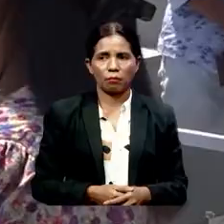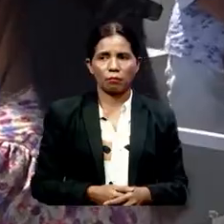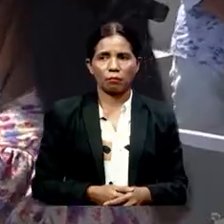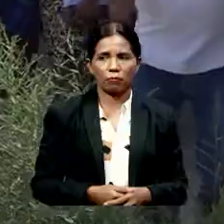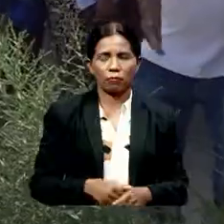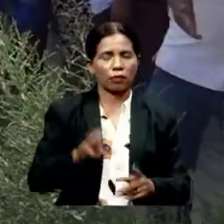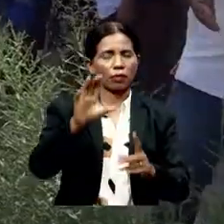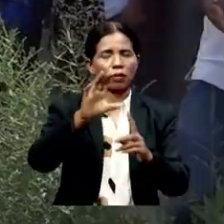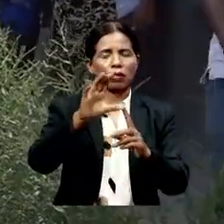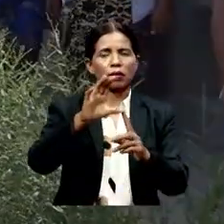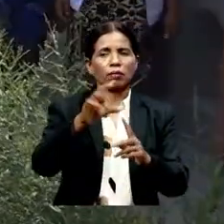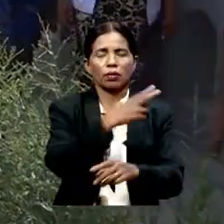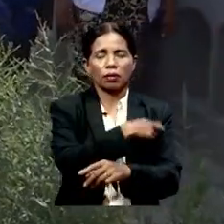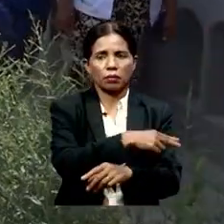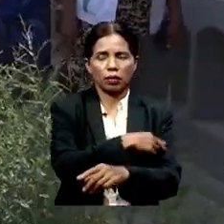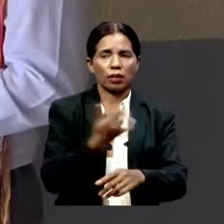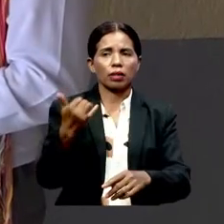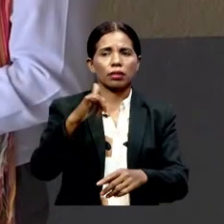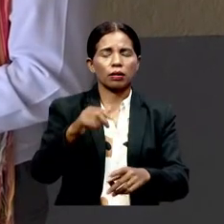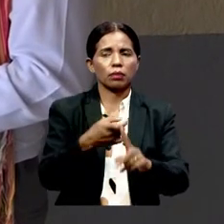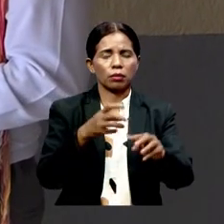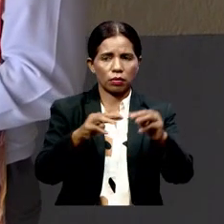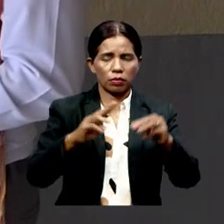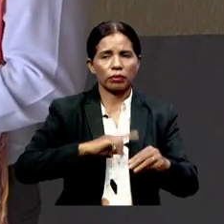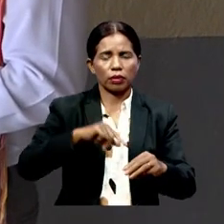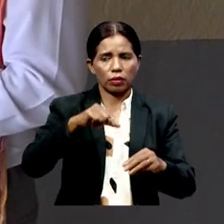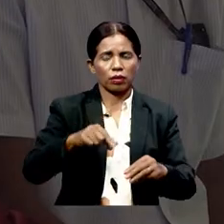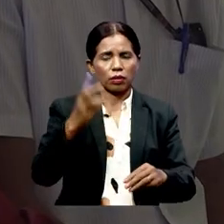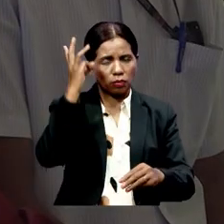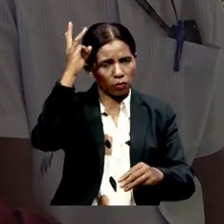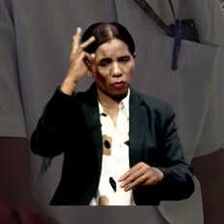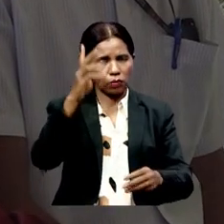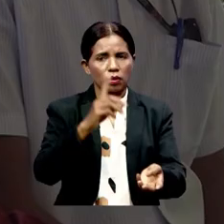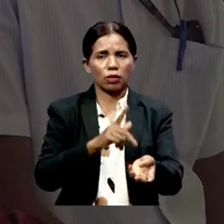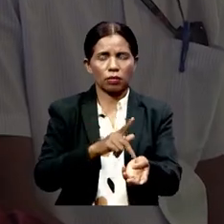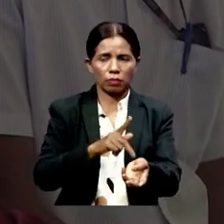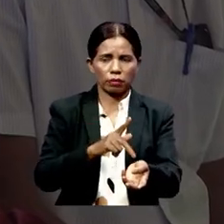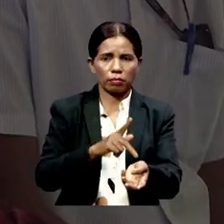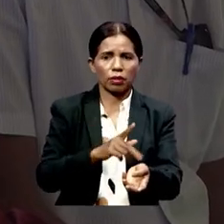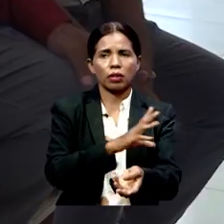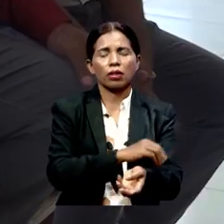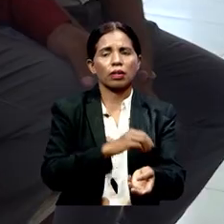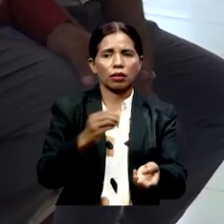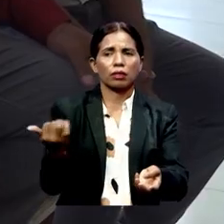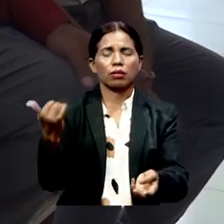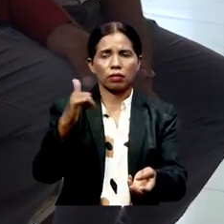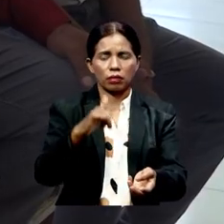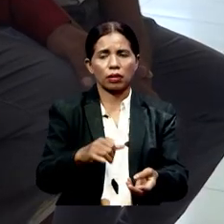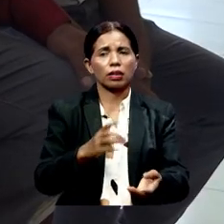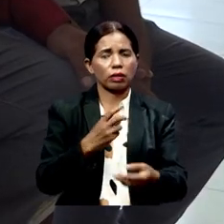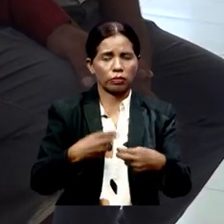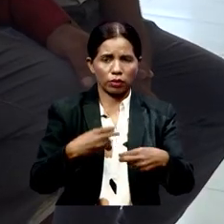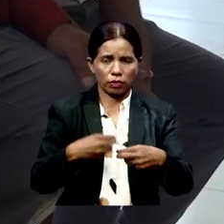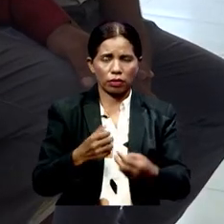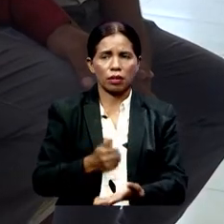Chefe Centro Saúde Sira, Rússia, município Vekeke, preocupa com a pessoal saúde nebe sem menos e a Centro Sira, onde dificulta